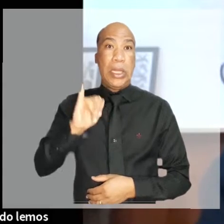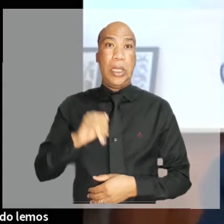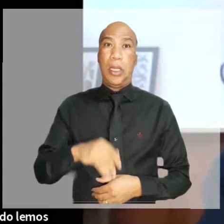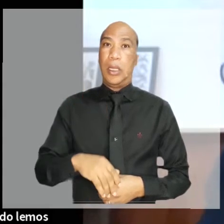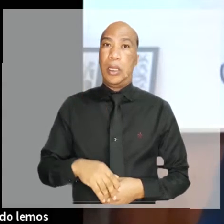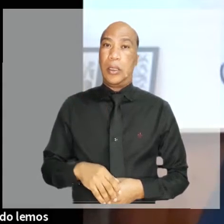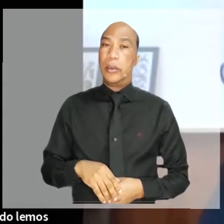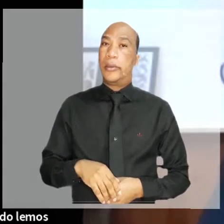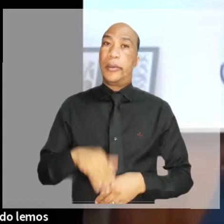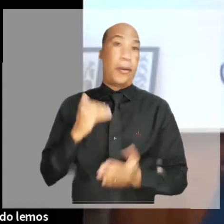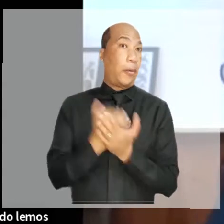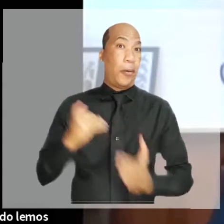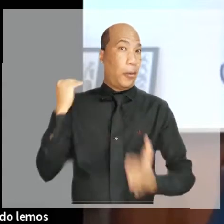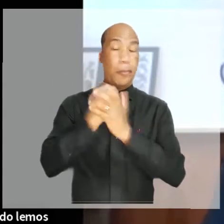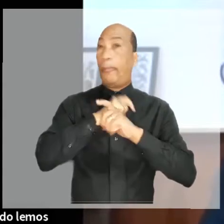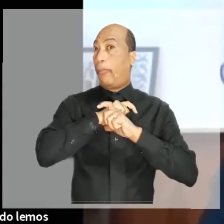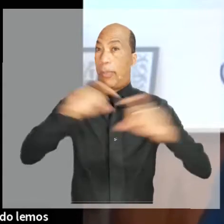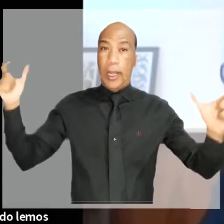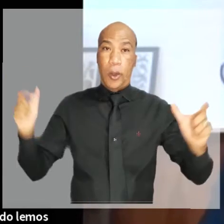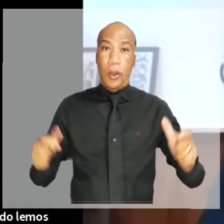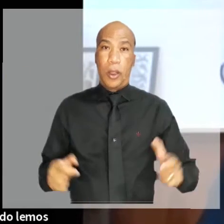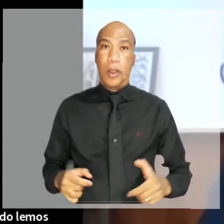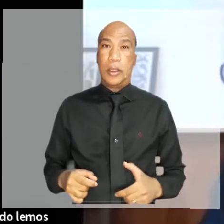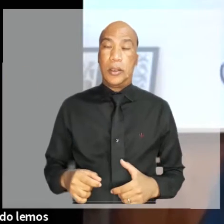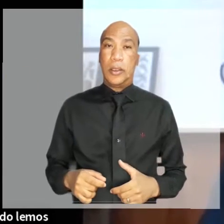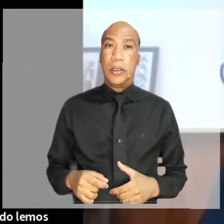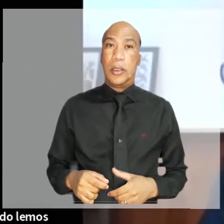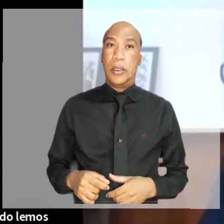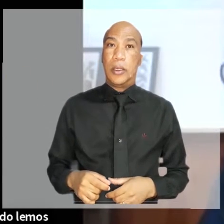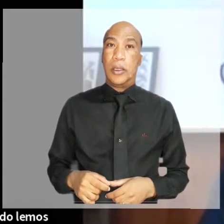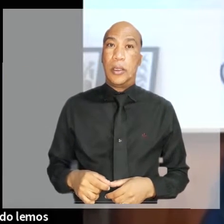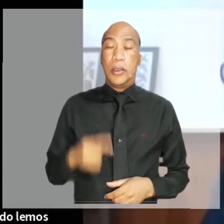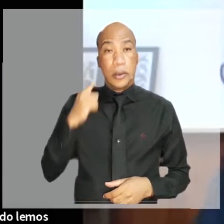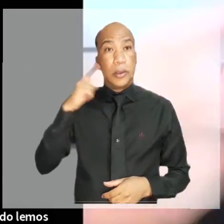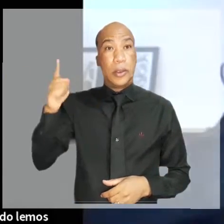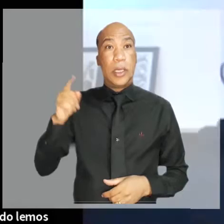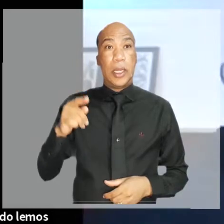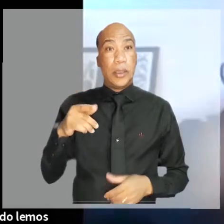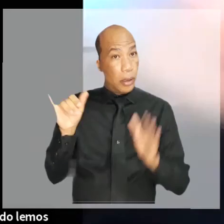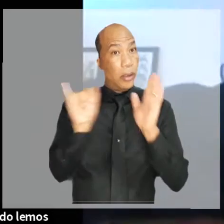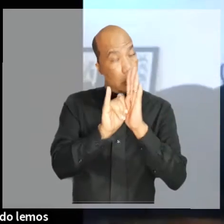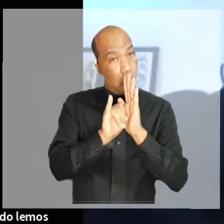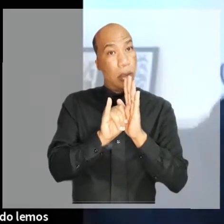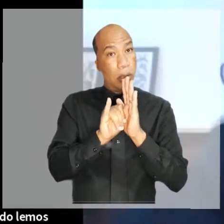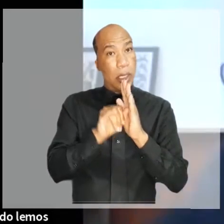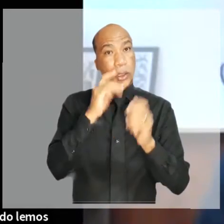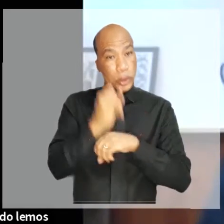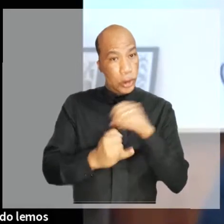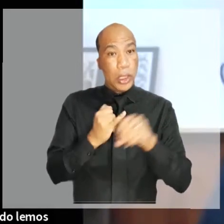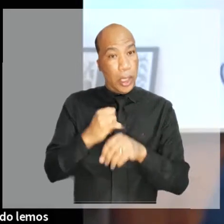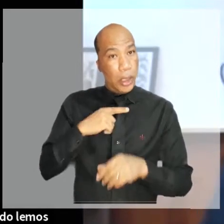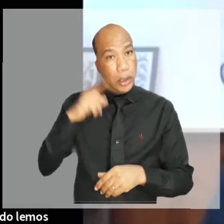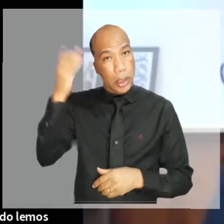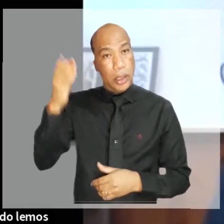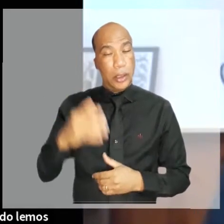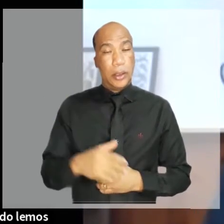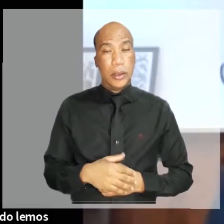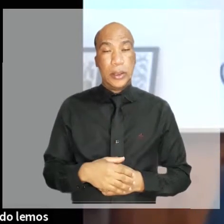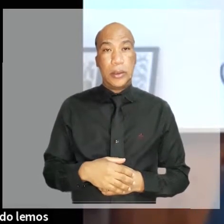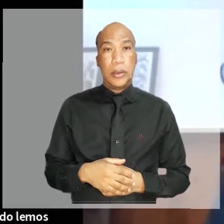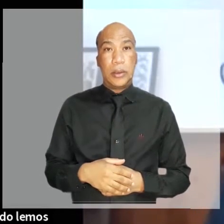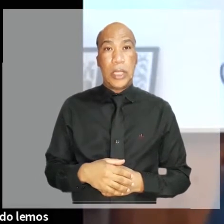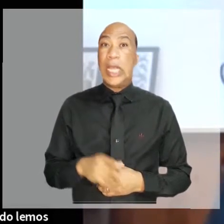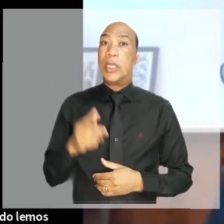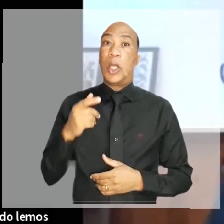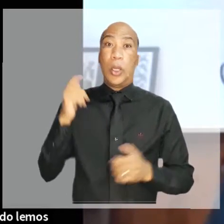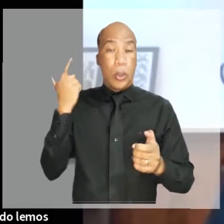pela internet. E hoje tem 1,19 bilhão de usuários, ou seja, eles basicamente colocaram toda a